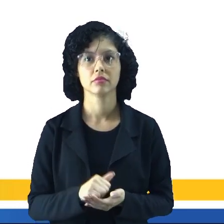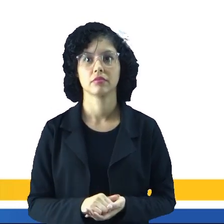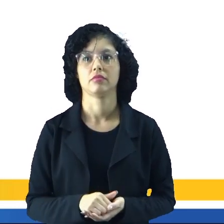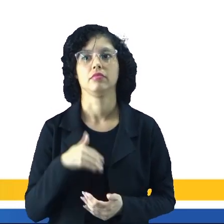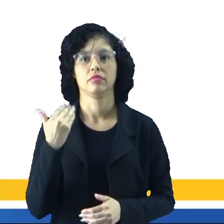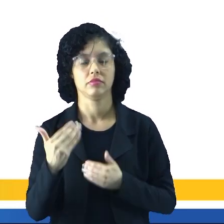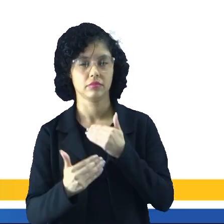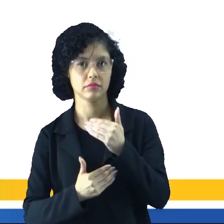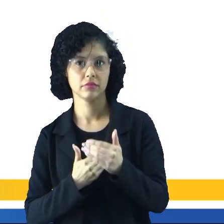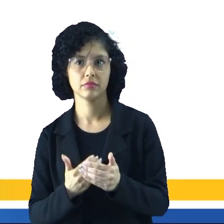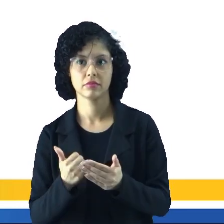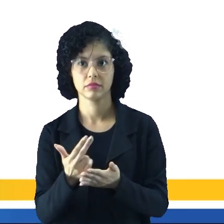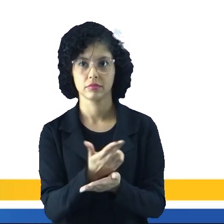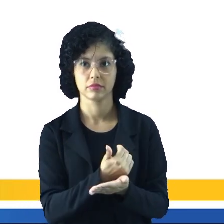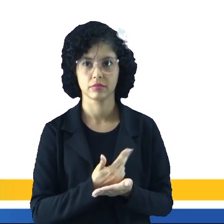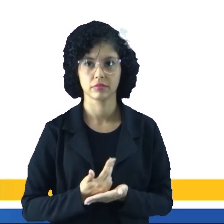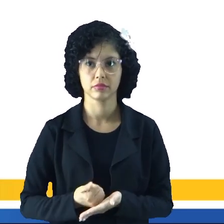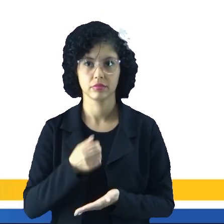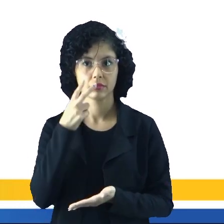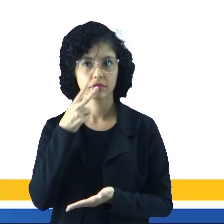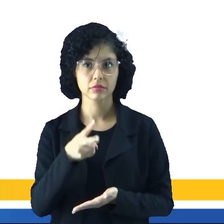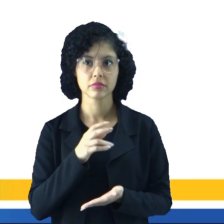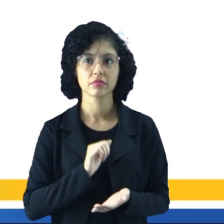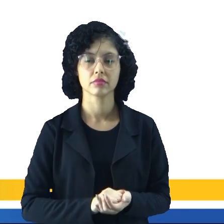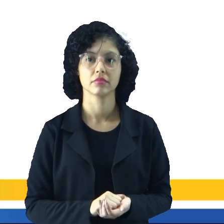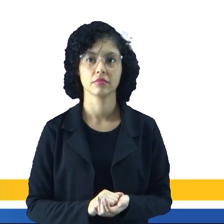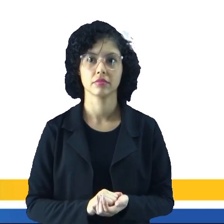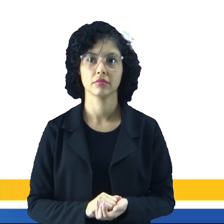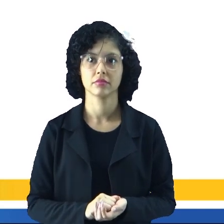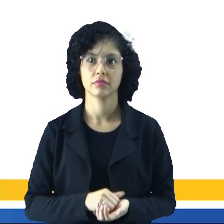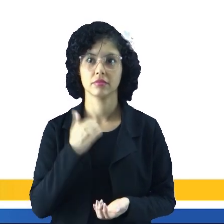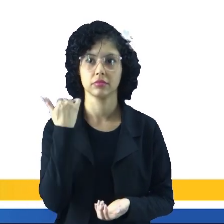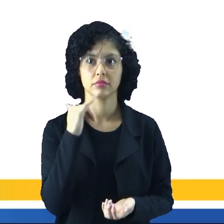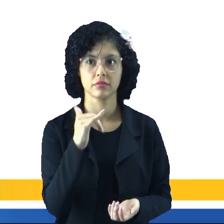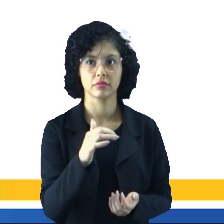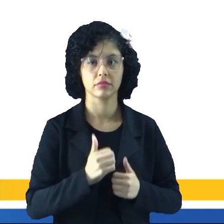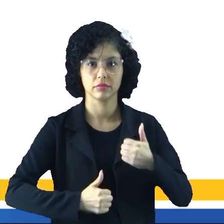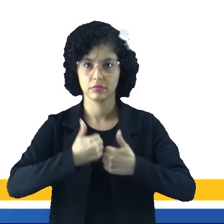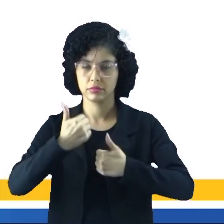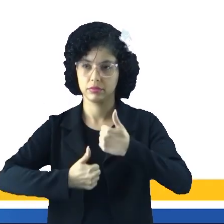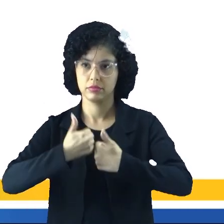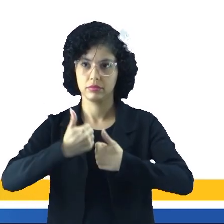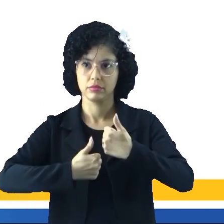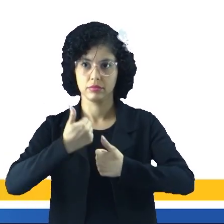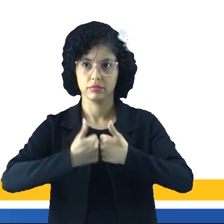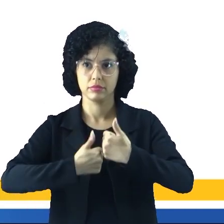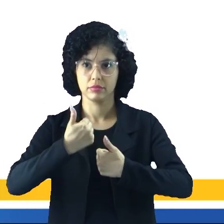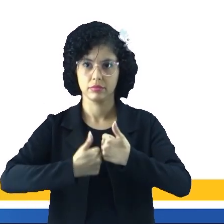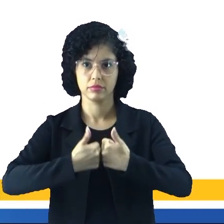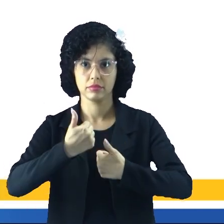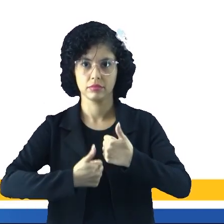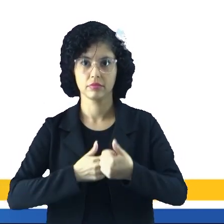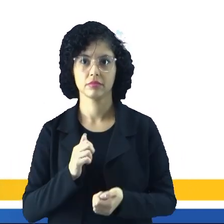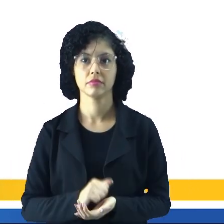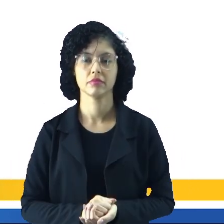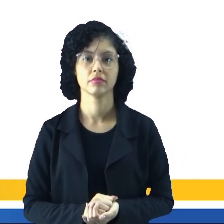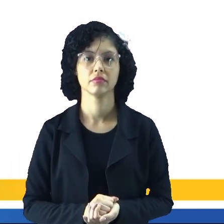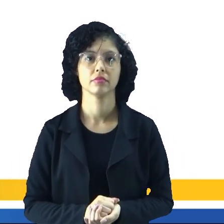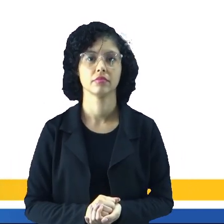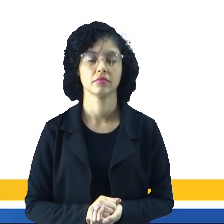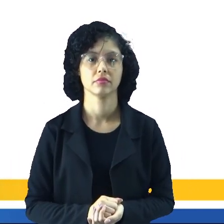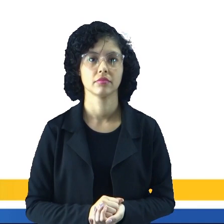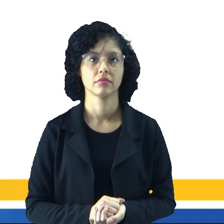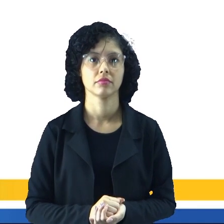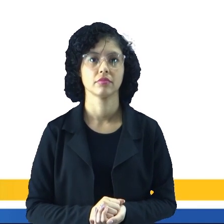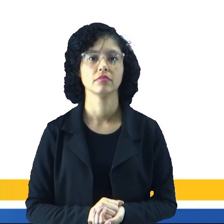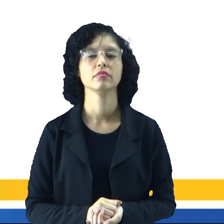Olha só, no desenho a gente vê que o processo mostrado da tirinha é o da eletrização por atrito, né?